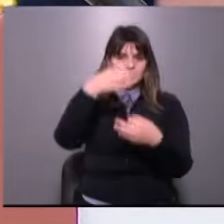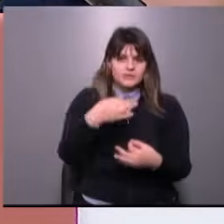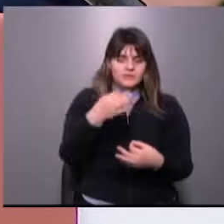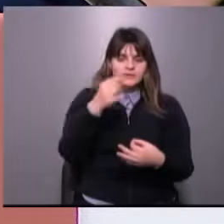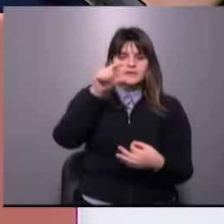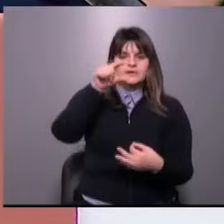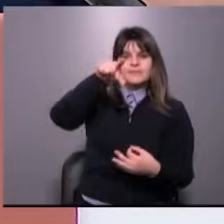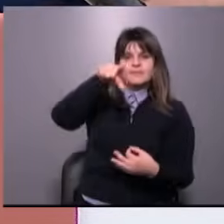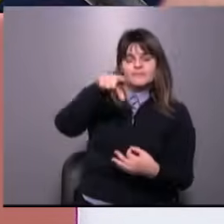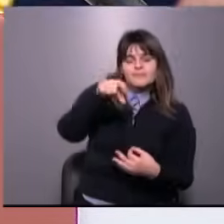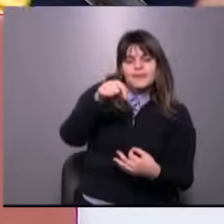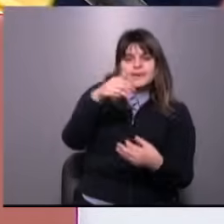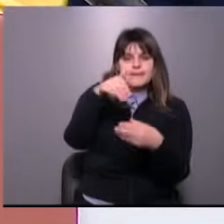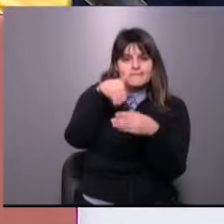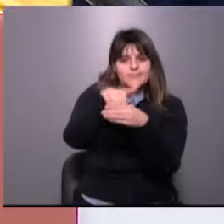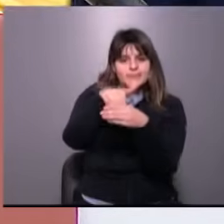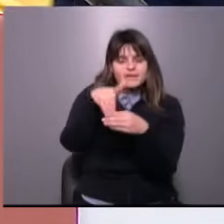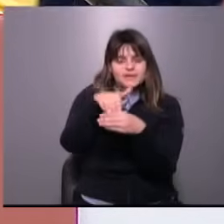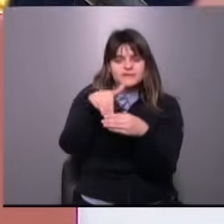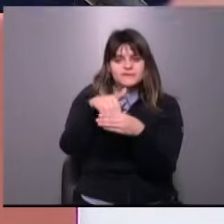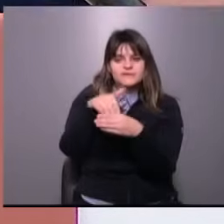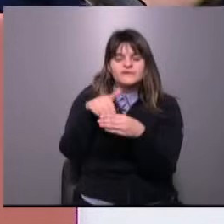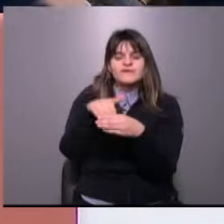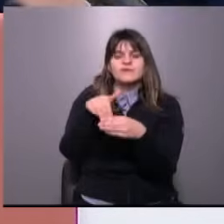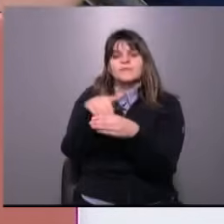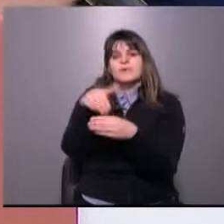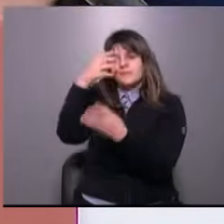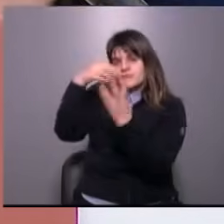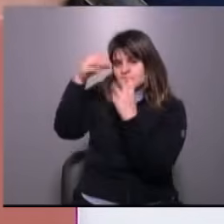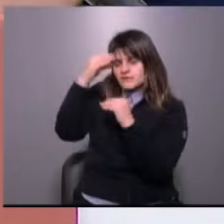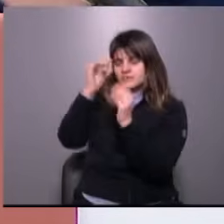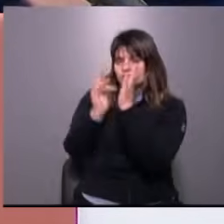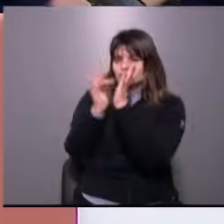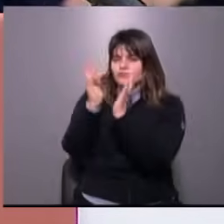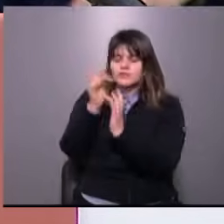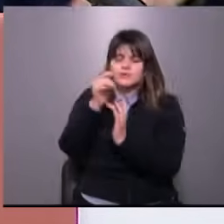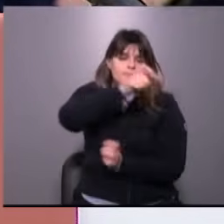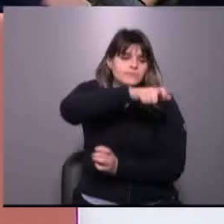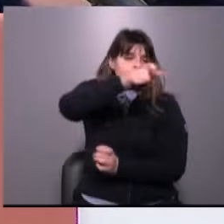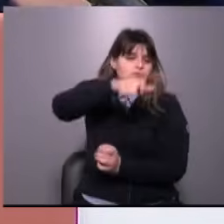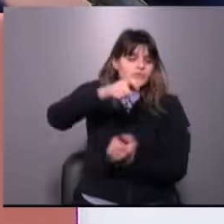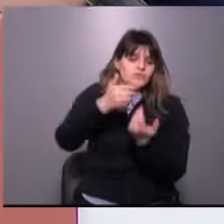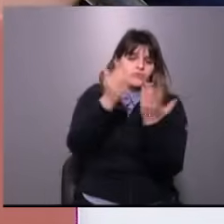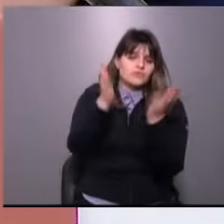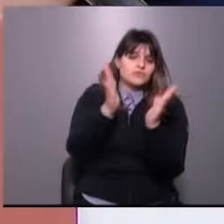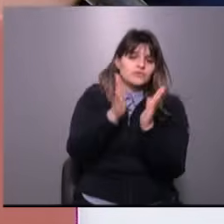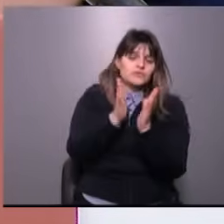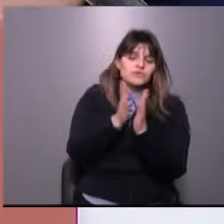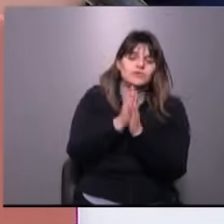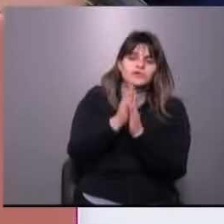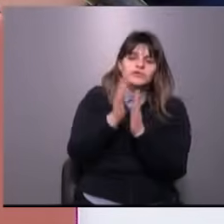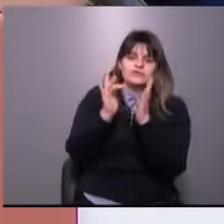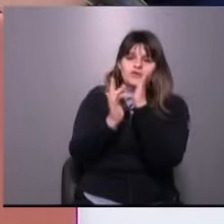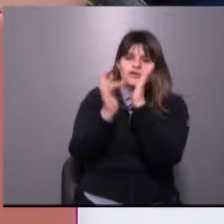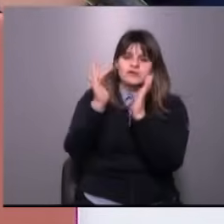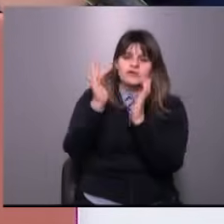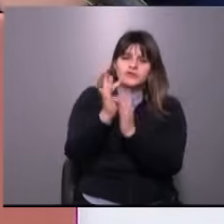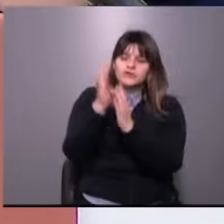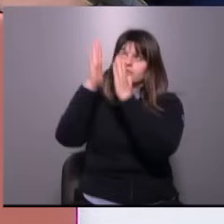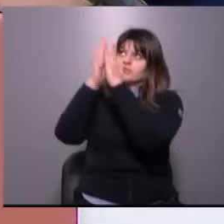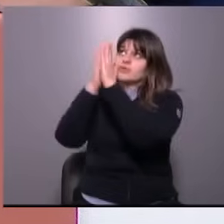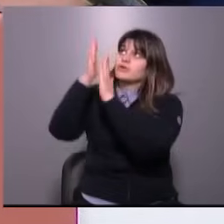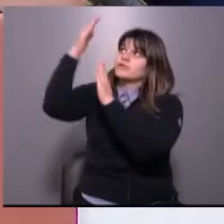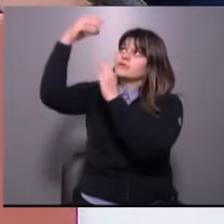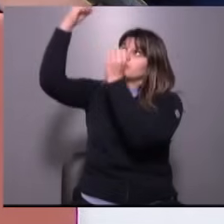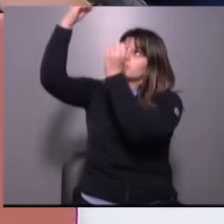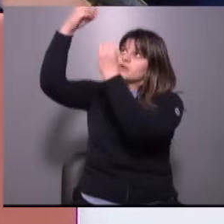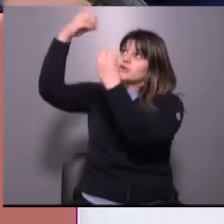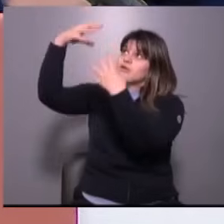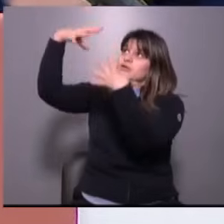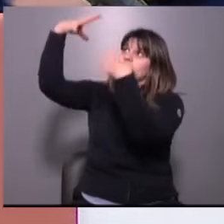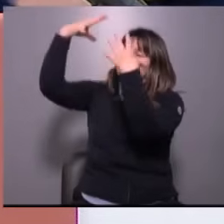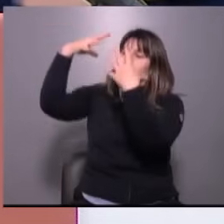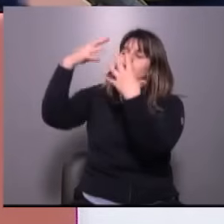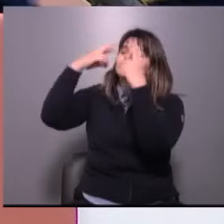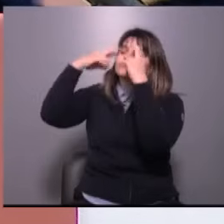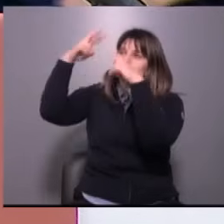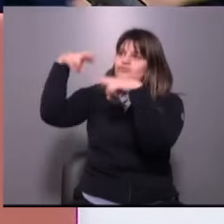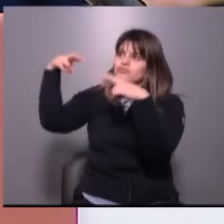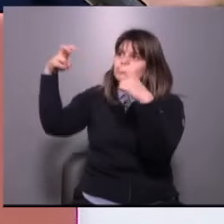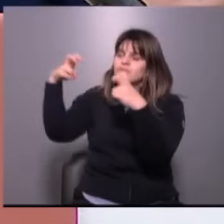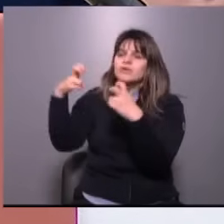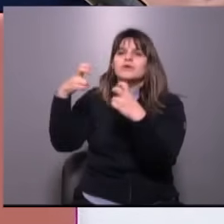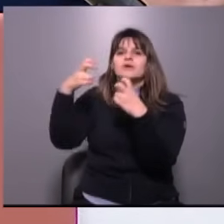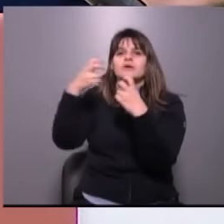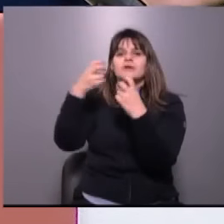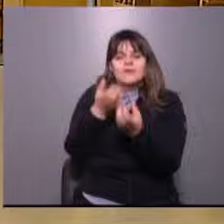Para que os fiéis, os catecúmenos e todos os homens busquem a luz de Deus que brilha em Cristo